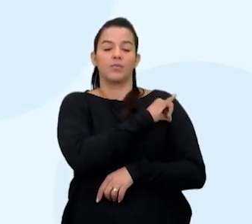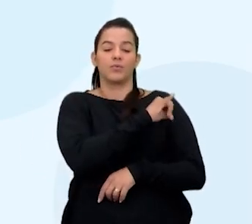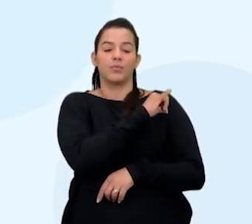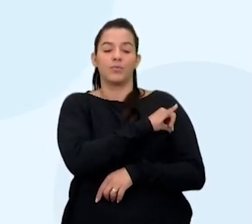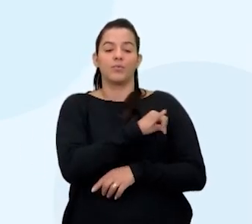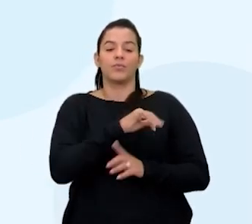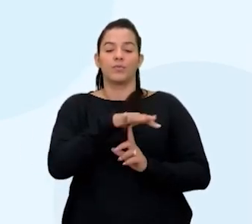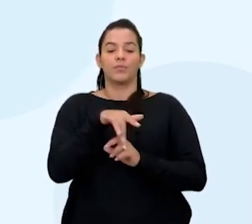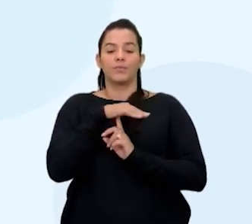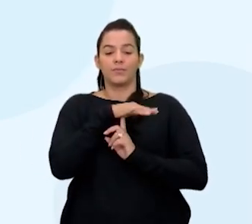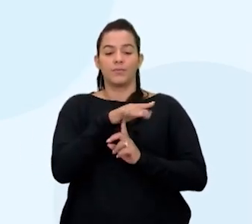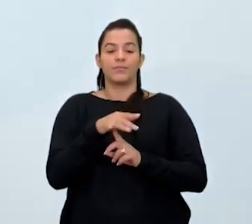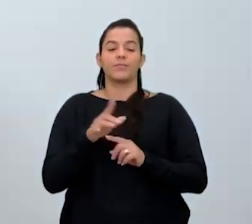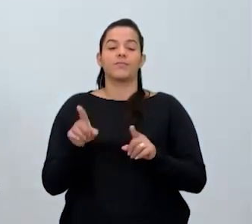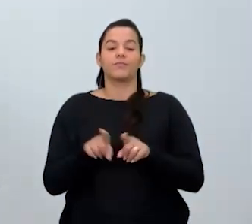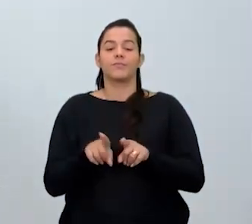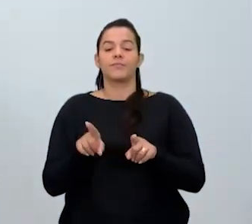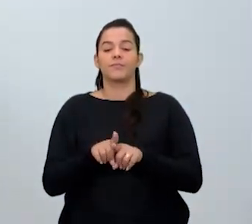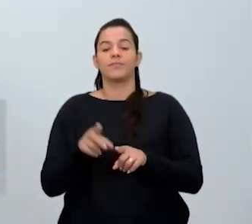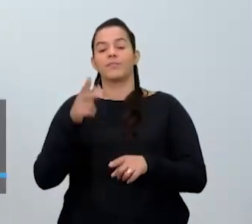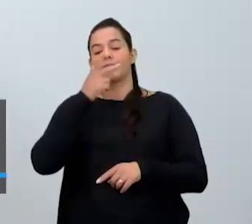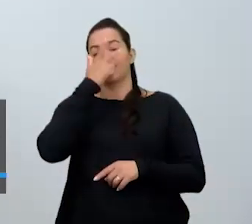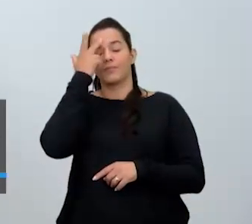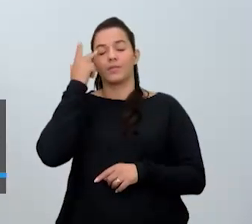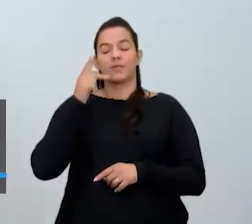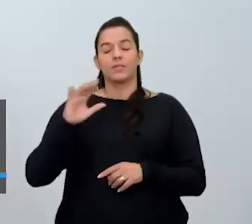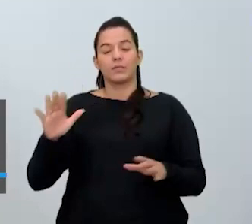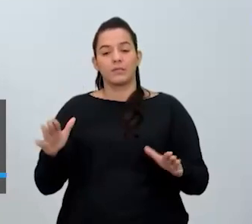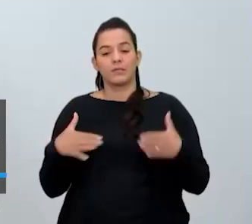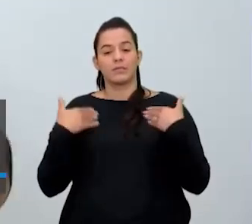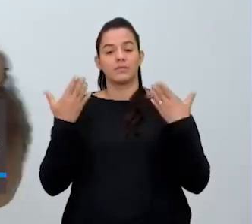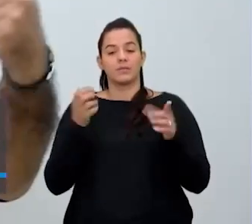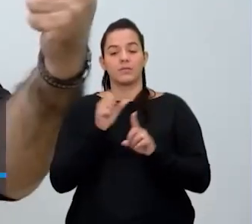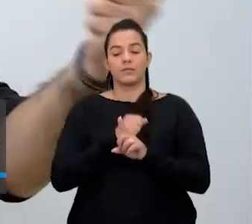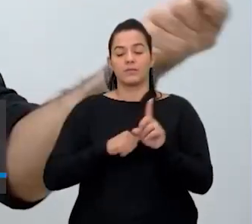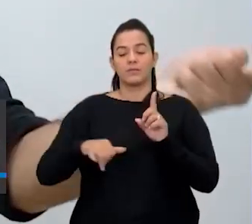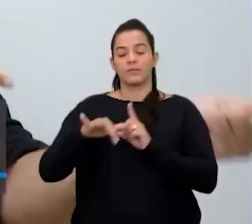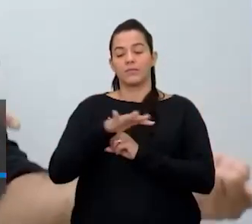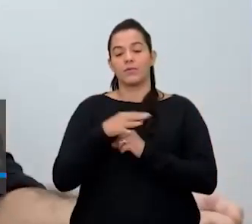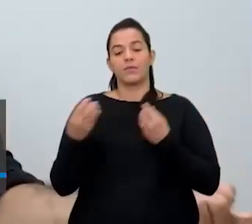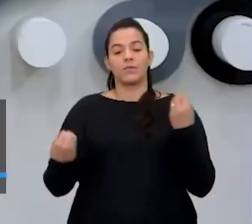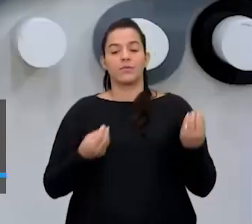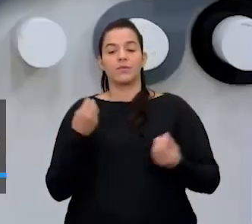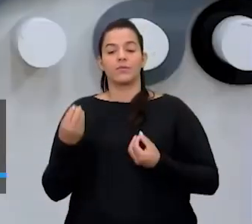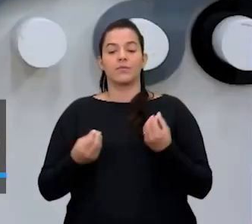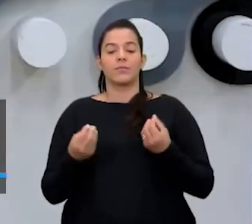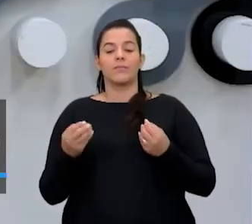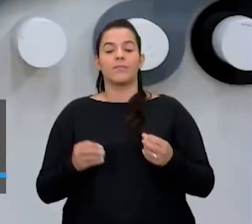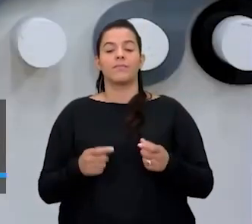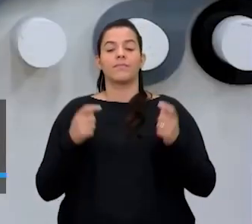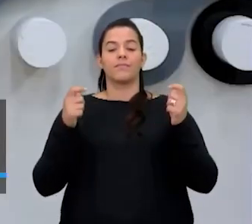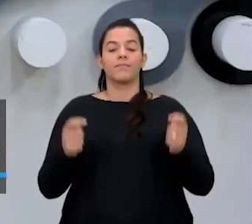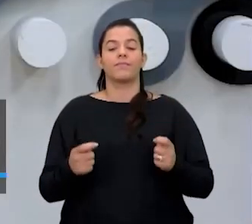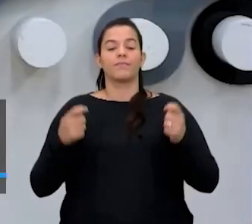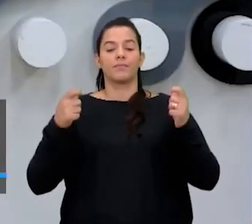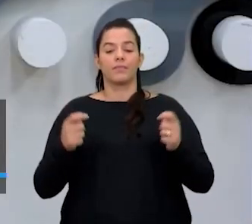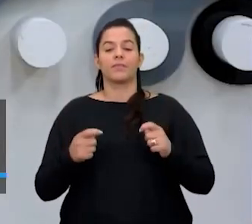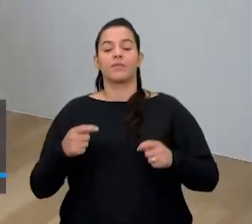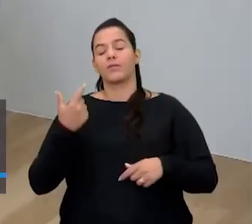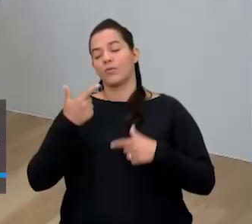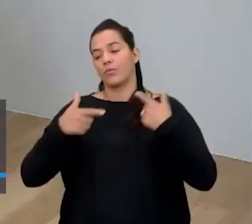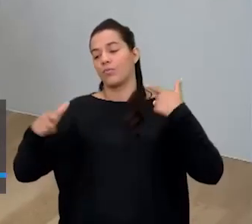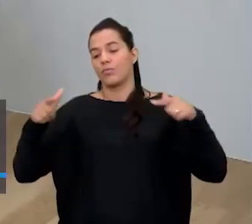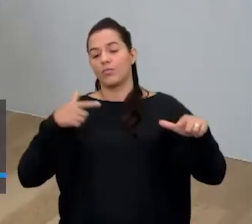isso acabou despertando também a questão de que, como a sociedade se mobilizou para que as